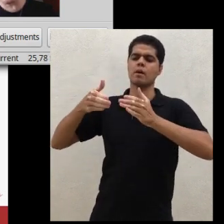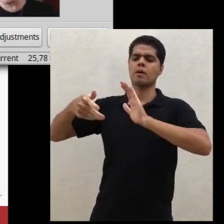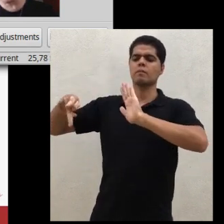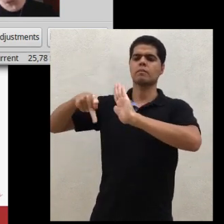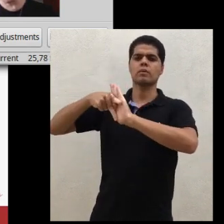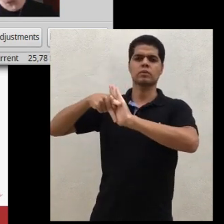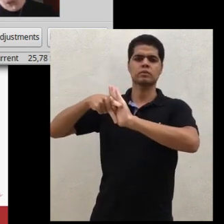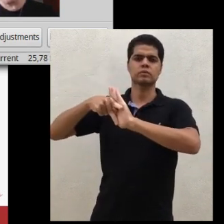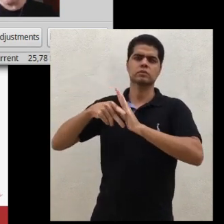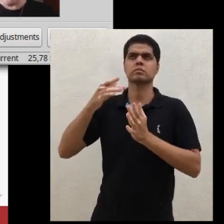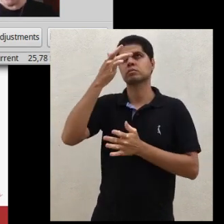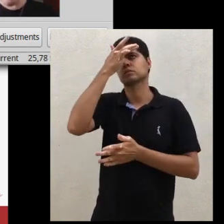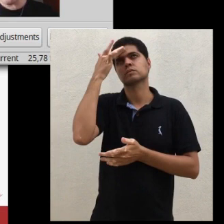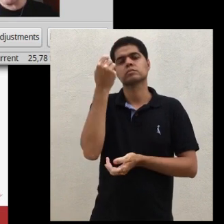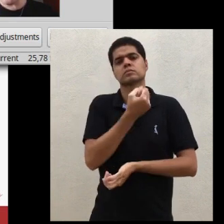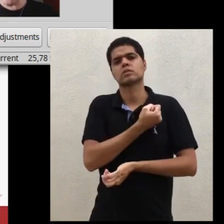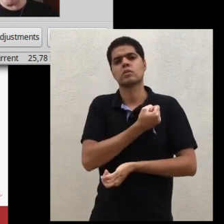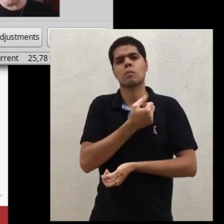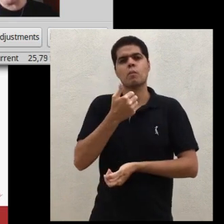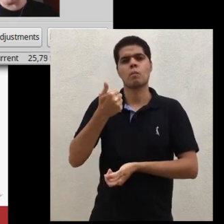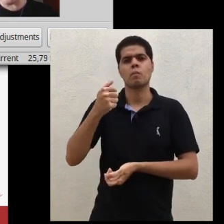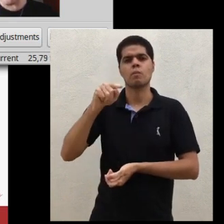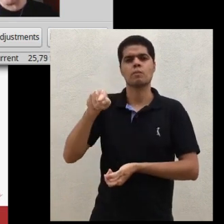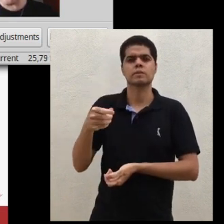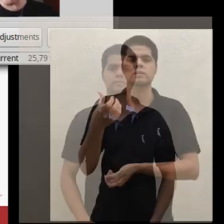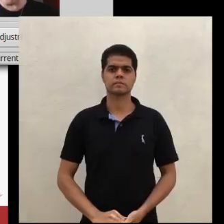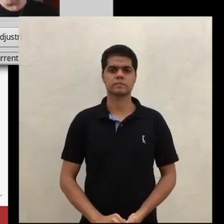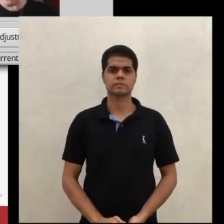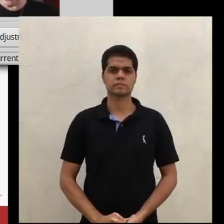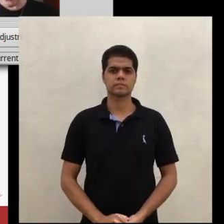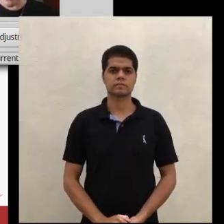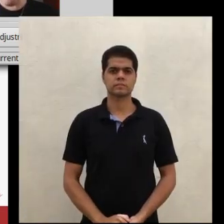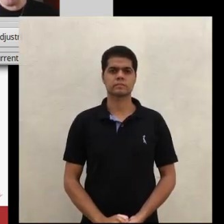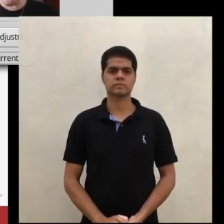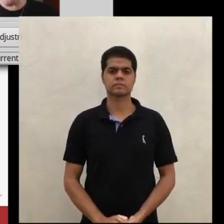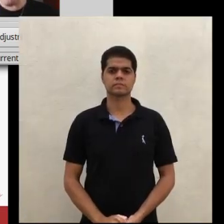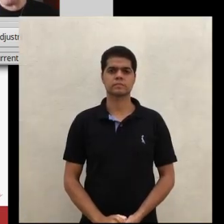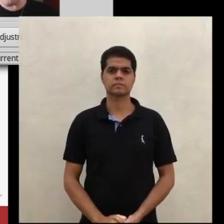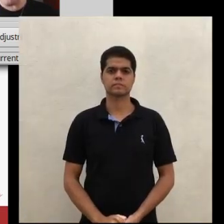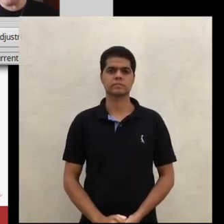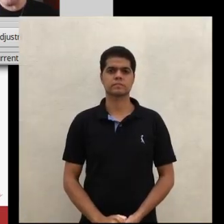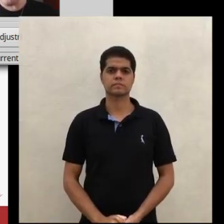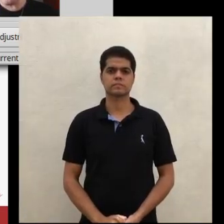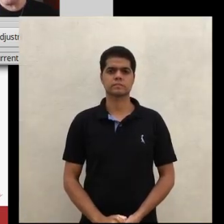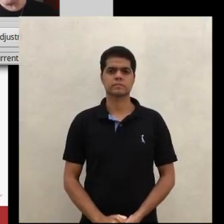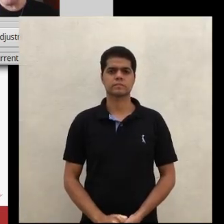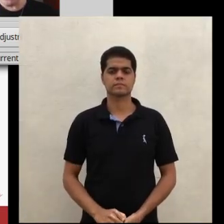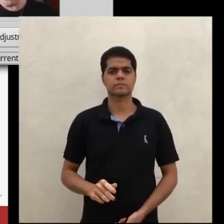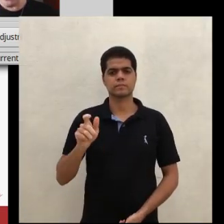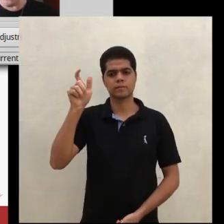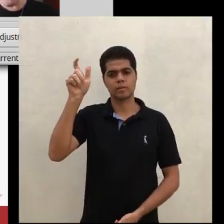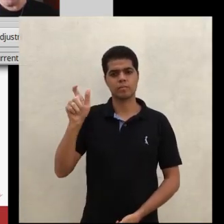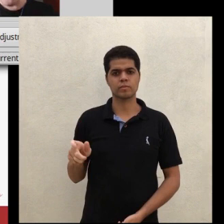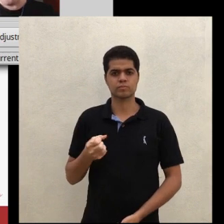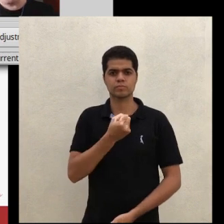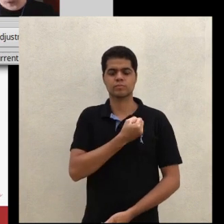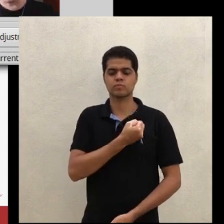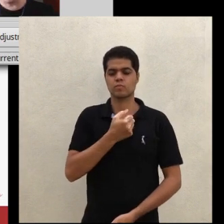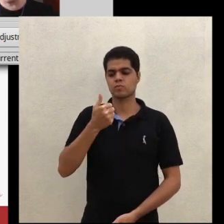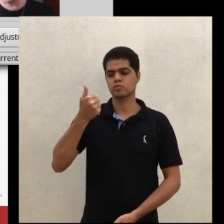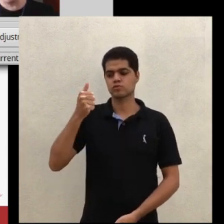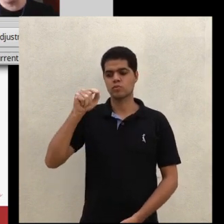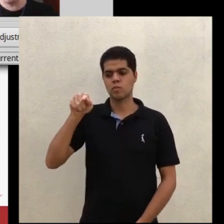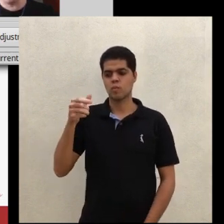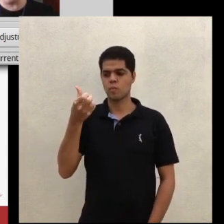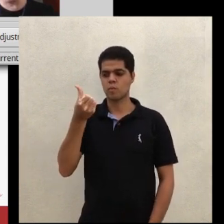altas. Né? A pessoa tem 1,60 m, a probabilidade ou o